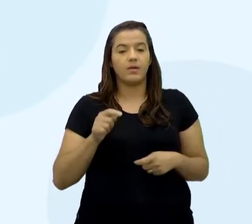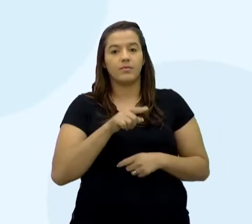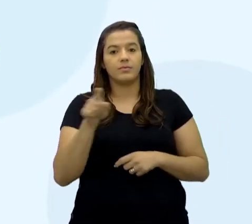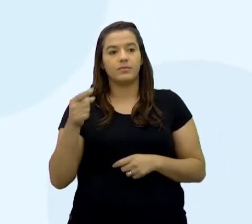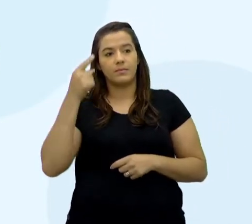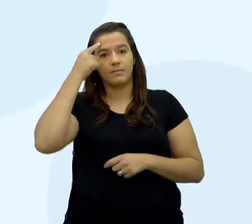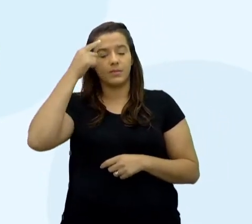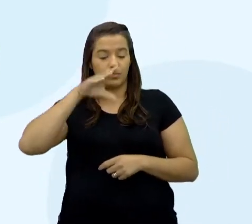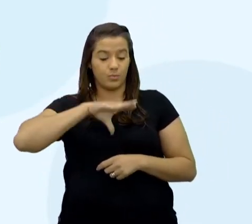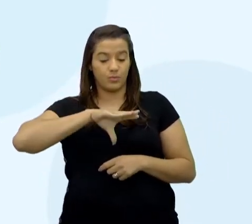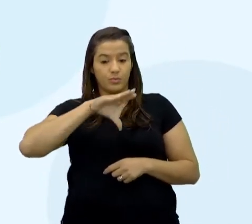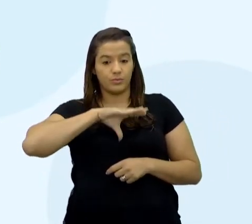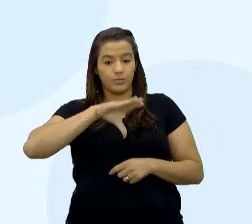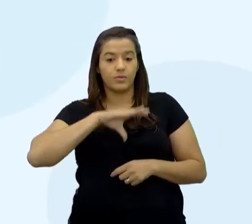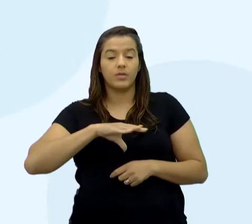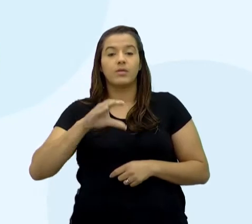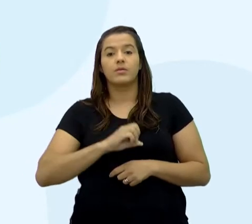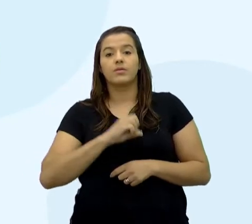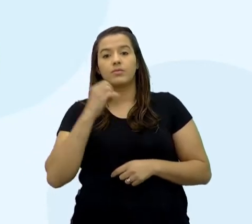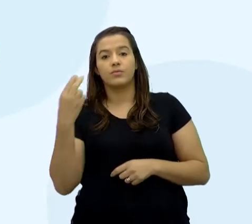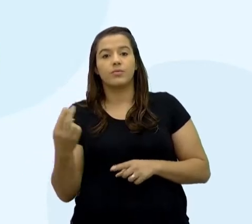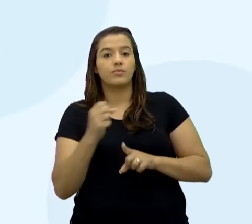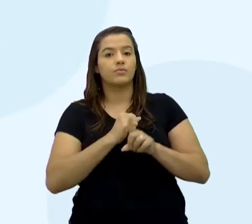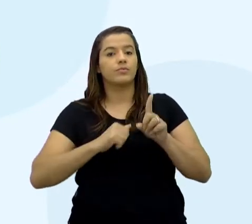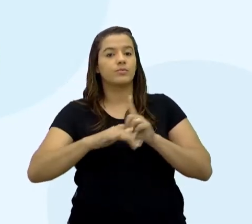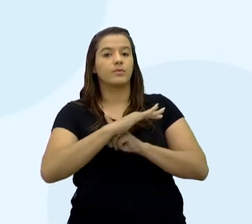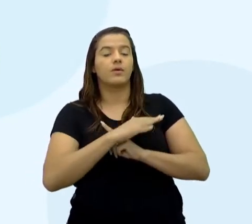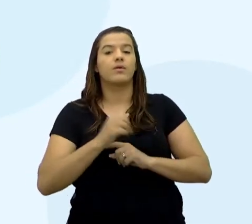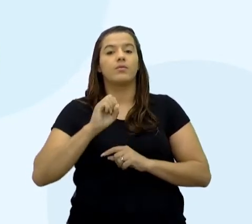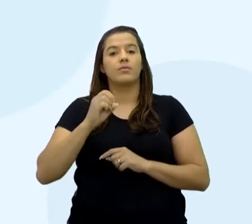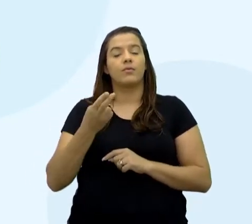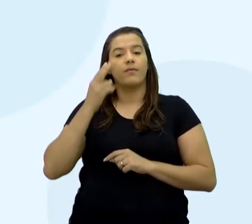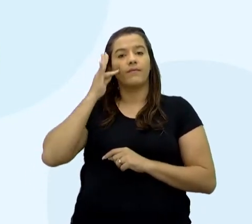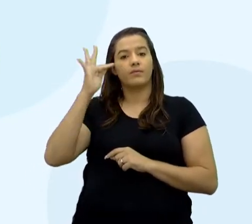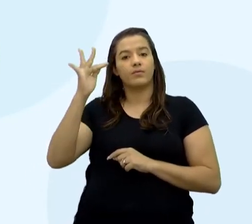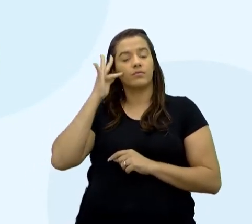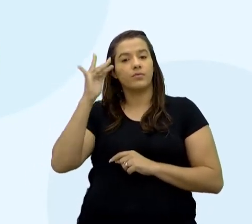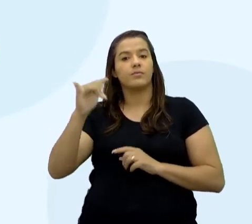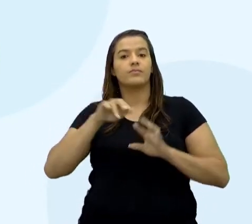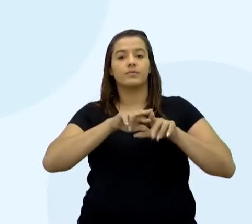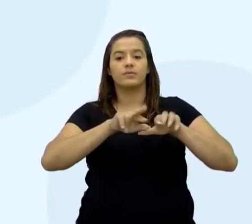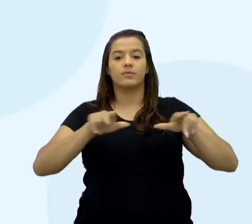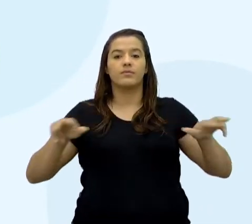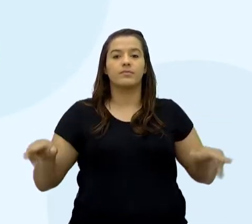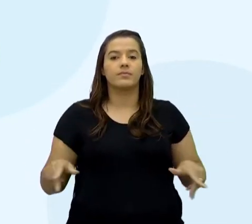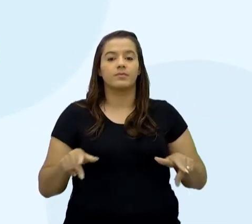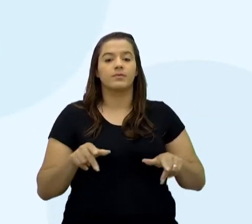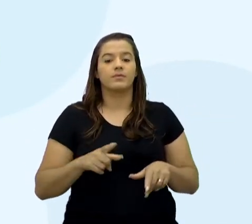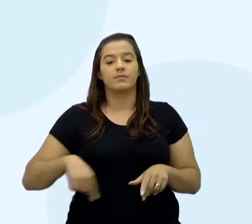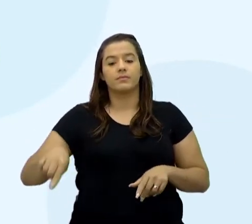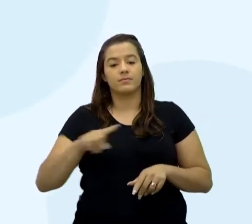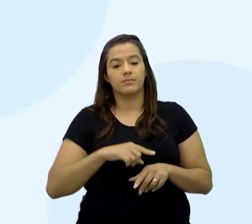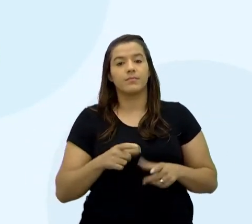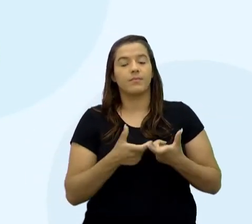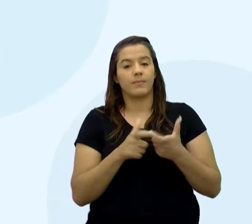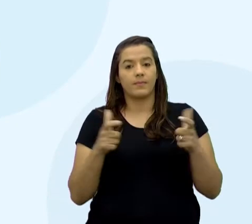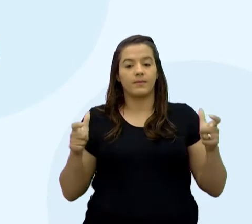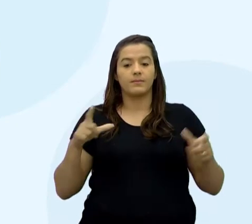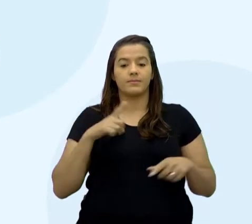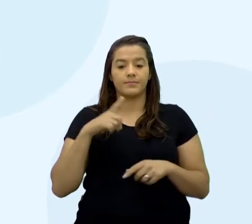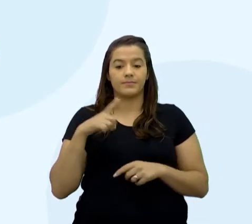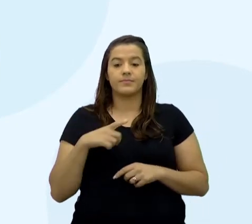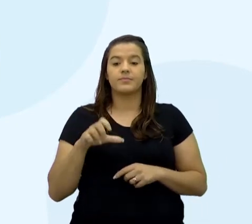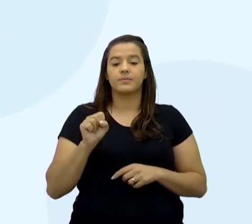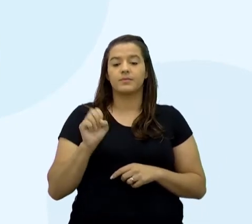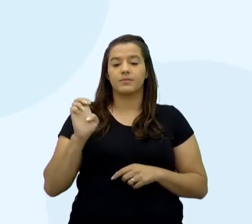lado social, filosófico, porque vai ter aí uma variedade grande, né? Quando você falou grupo semântico, a